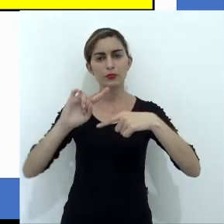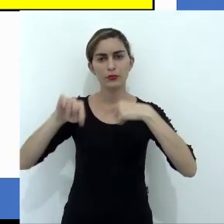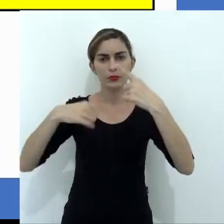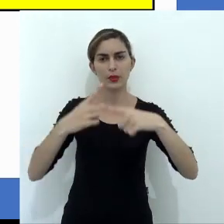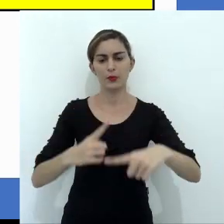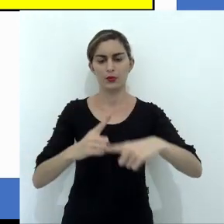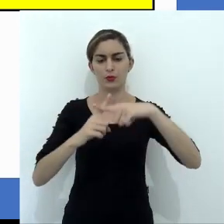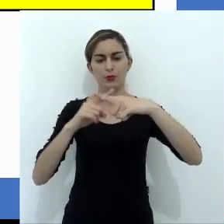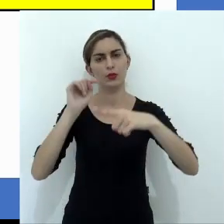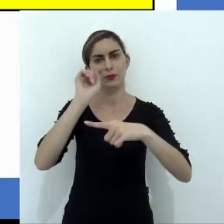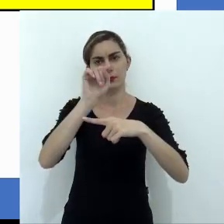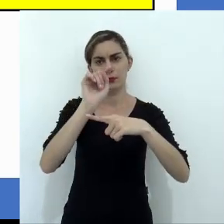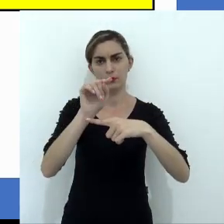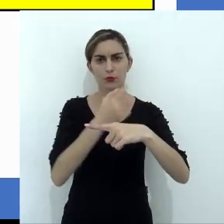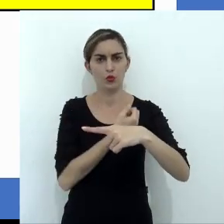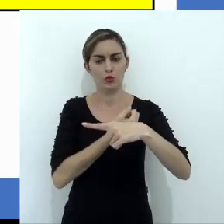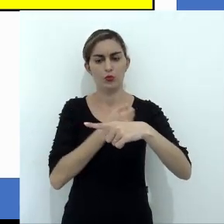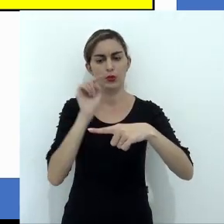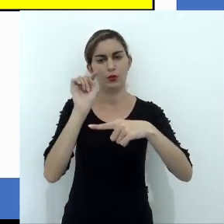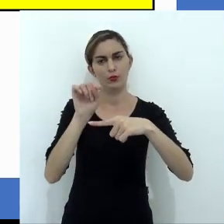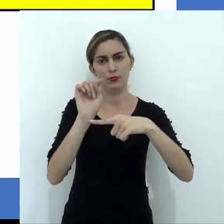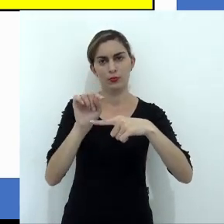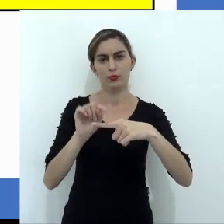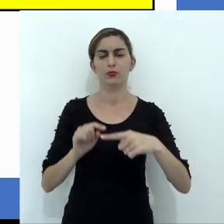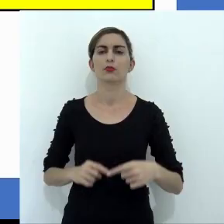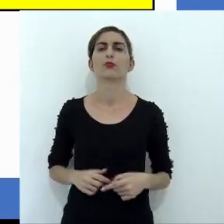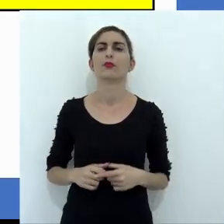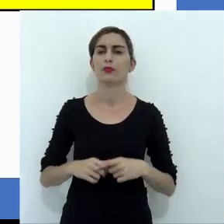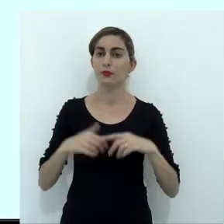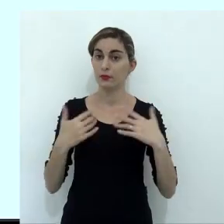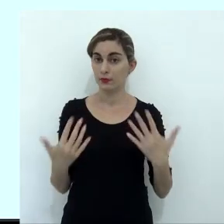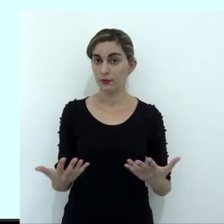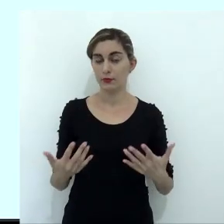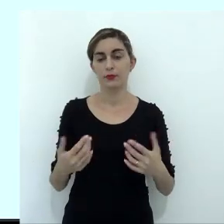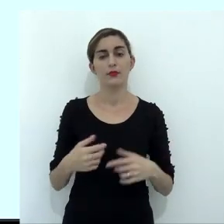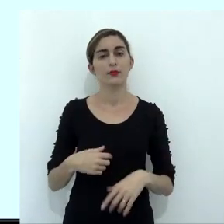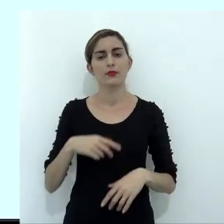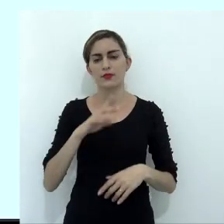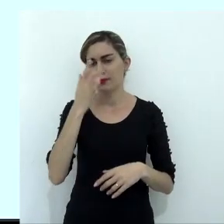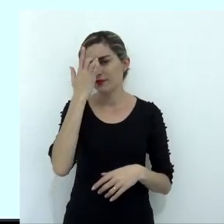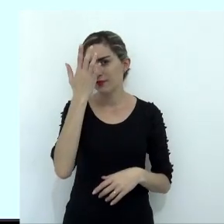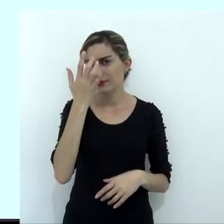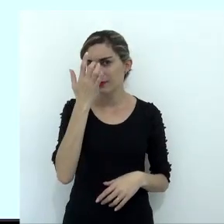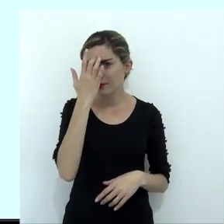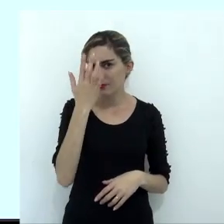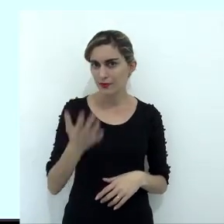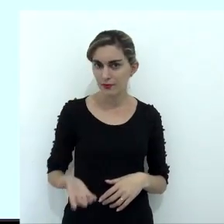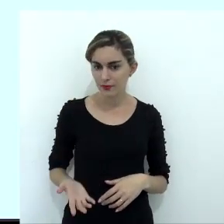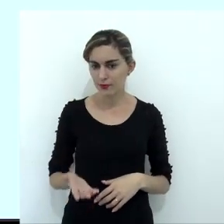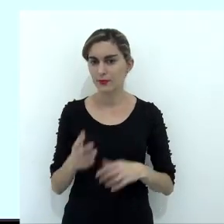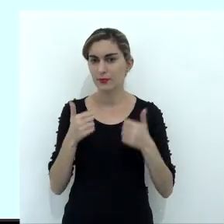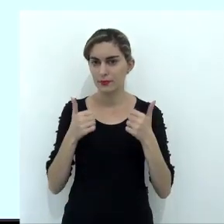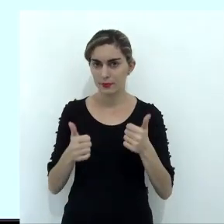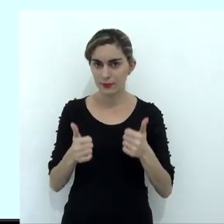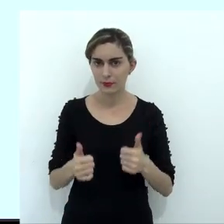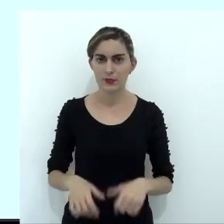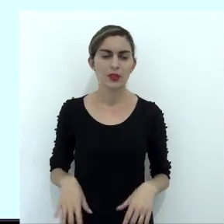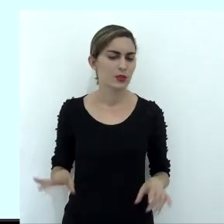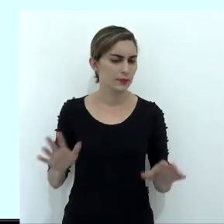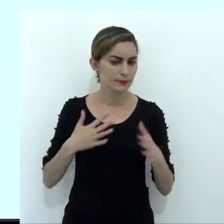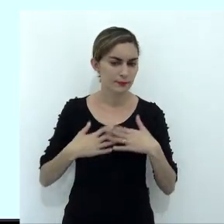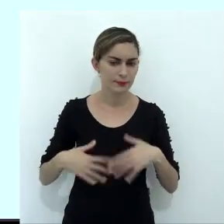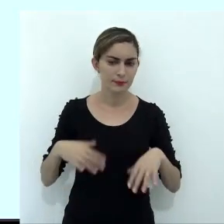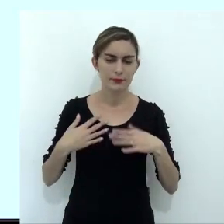seguida, multiplicar o resultado desta divisão pelo numerador. Ou seja, fácil, fácil demais. Beleza, galera?